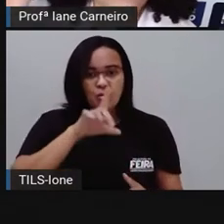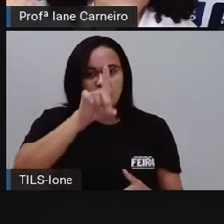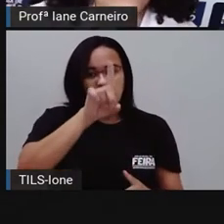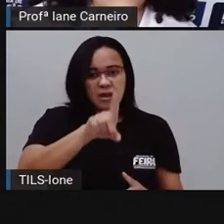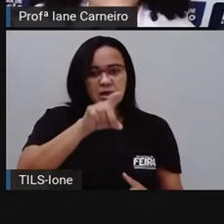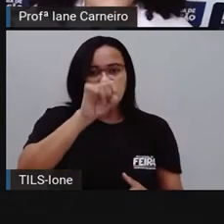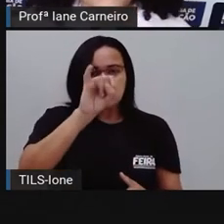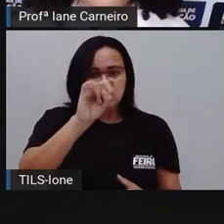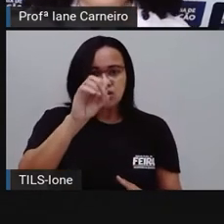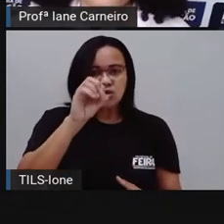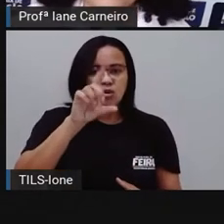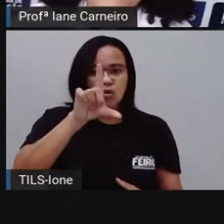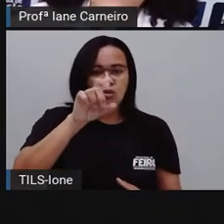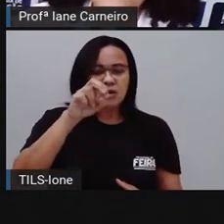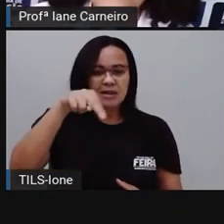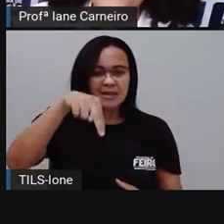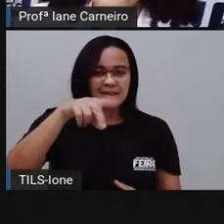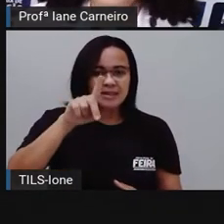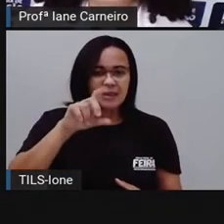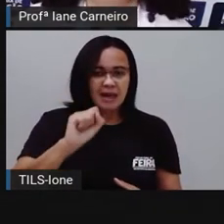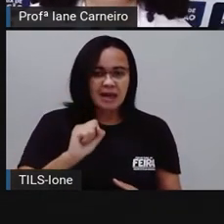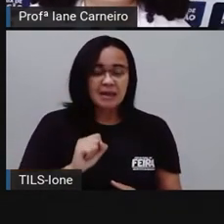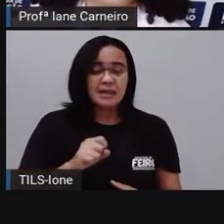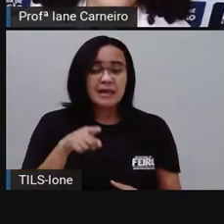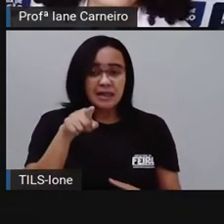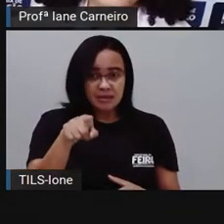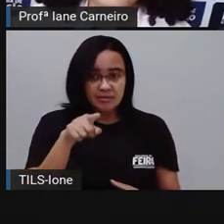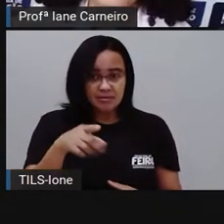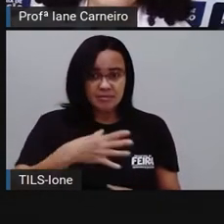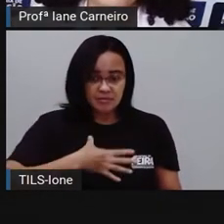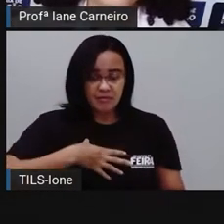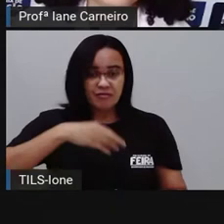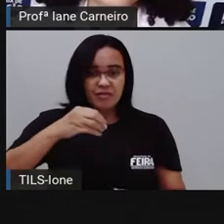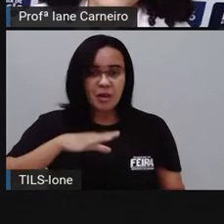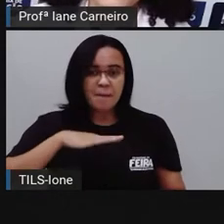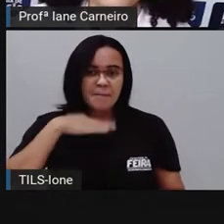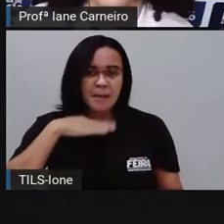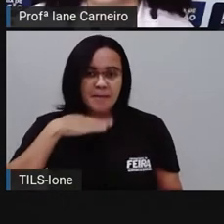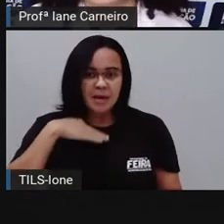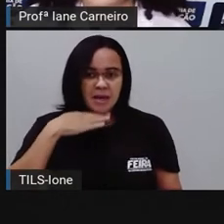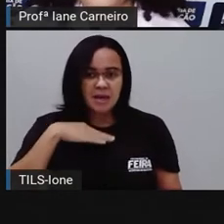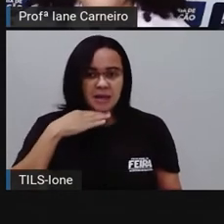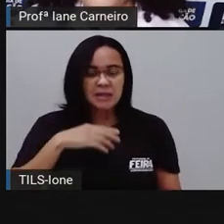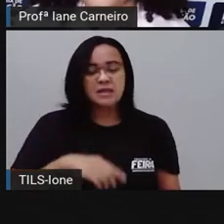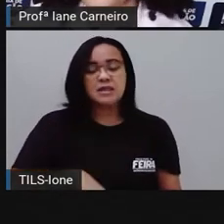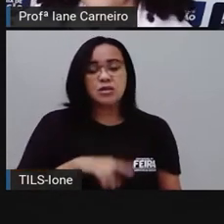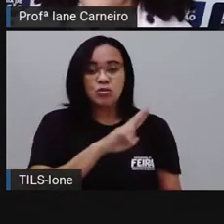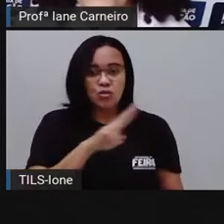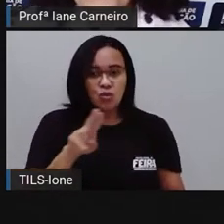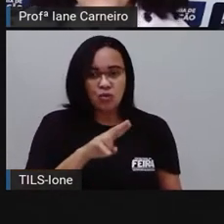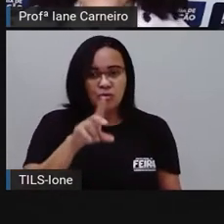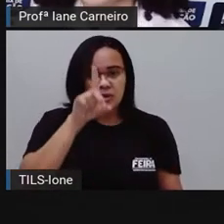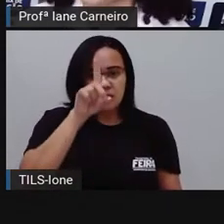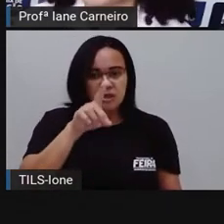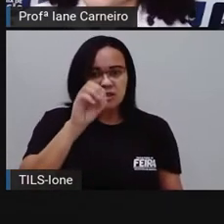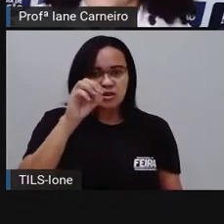de Honorina, sou de minha mãe, portanto, de Honorina. Explica o músico. Então, ele é um músico aqui de Feira de